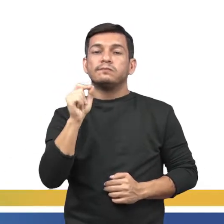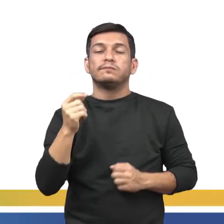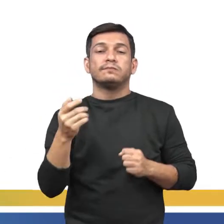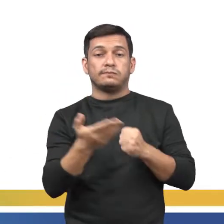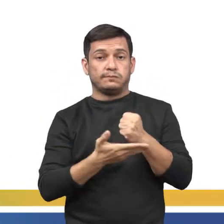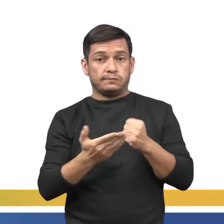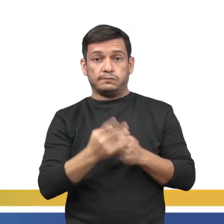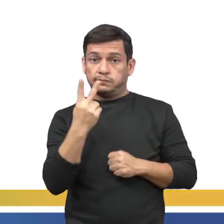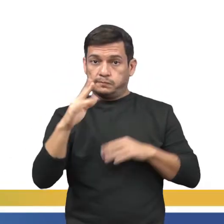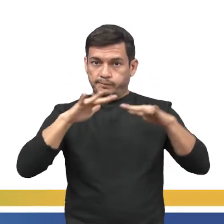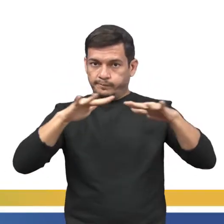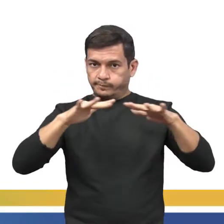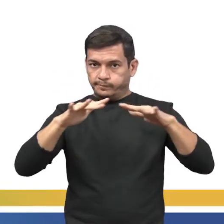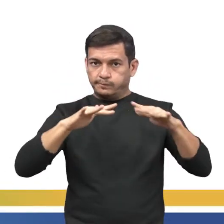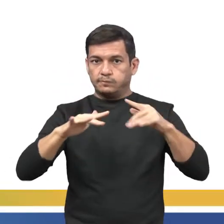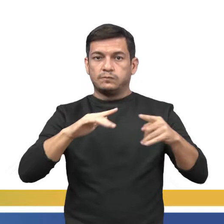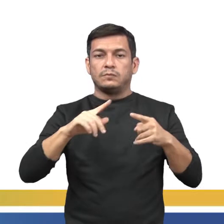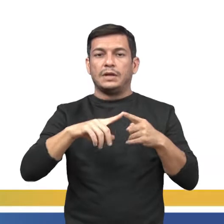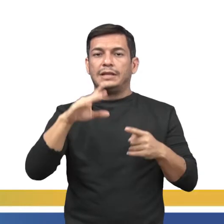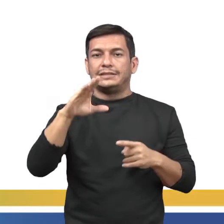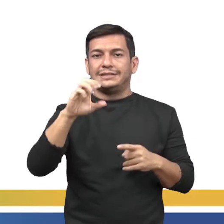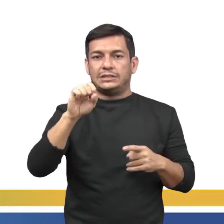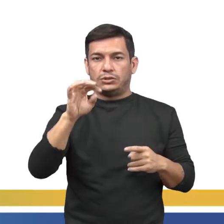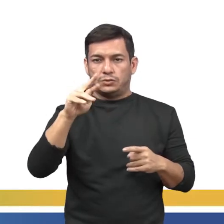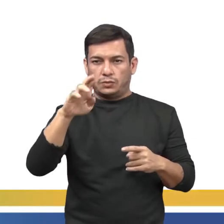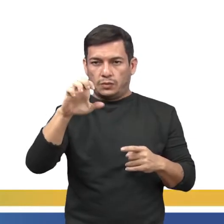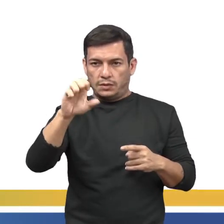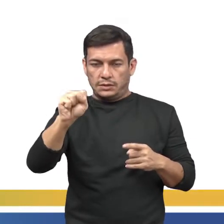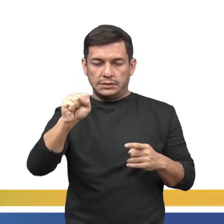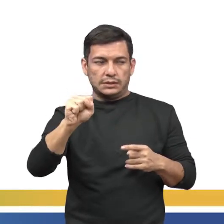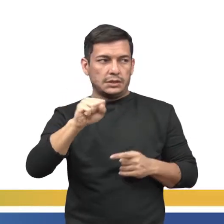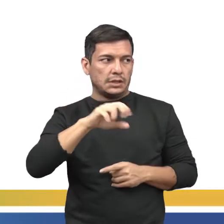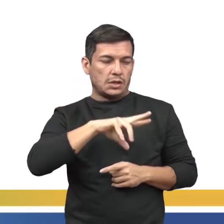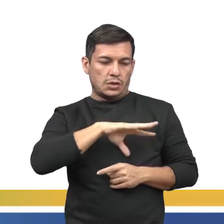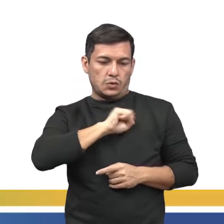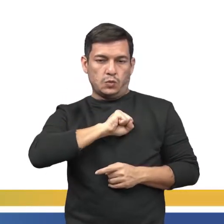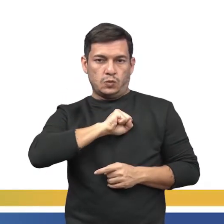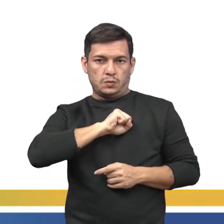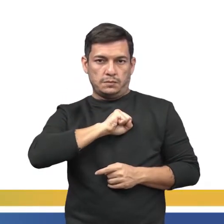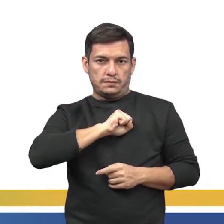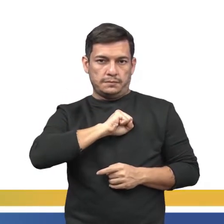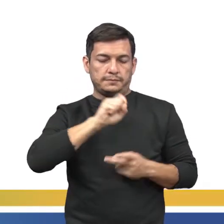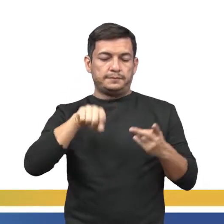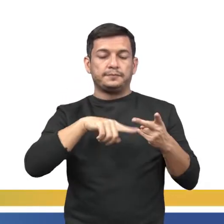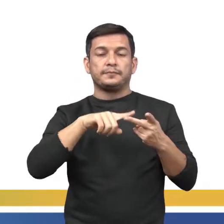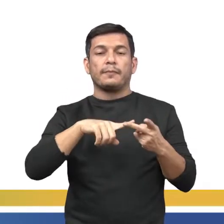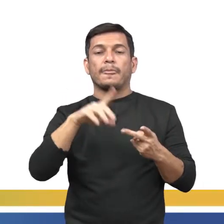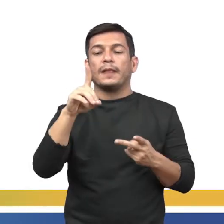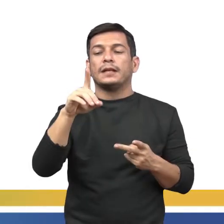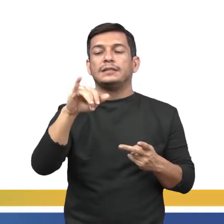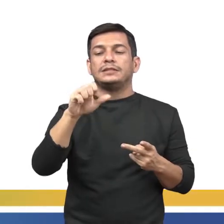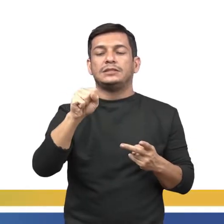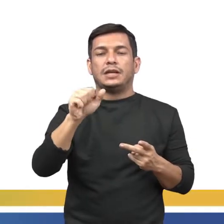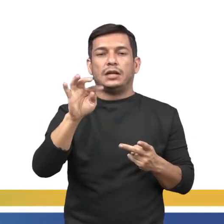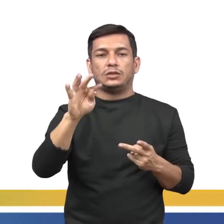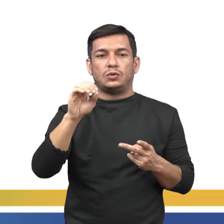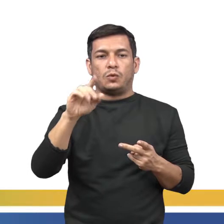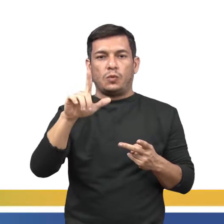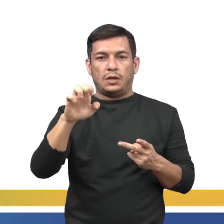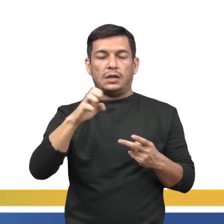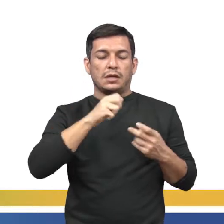dois movimentos: a sístole, que é a contração do coração, e a diástole, que